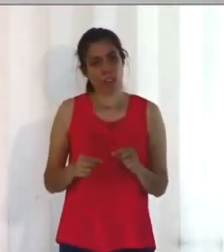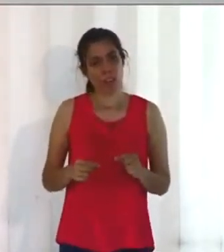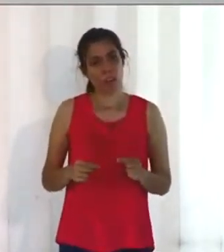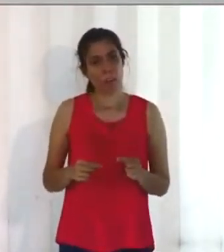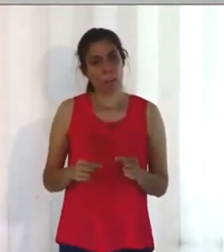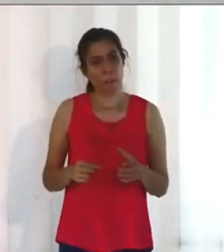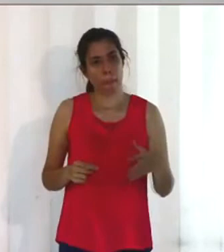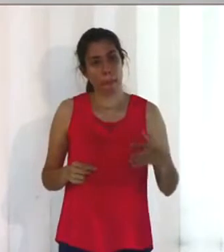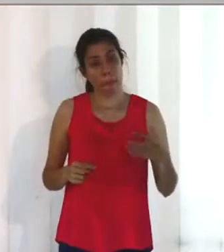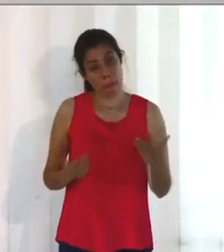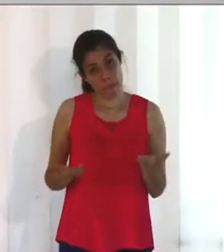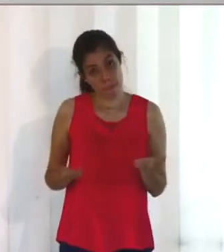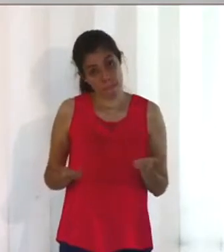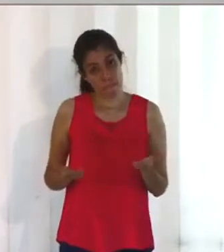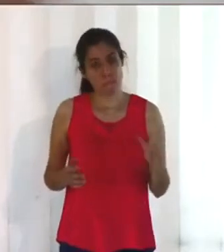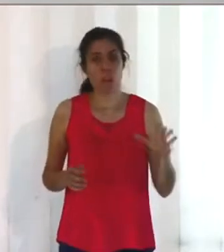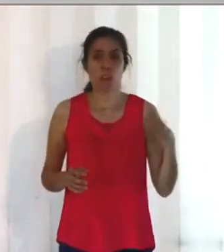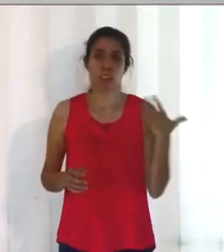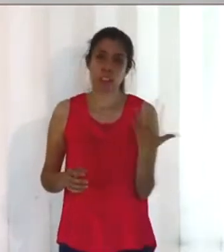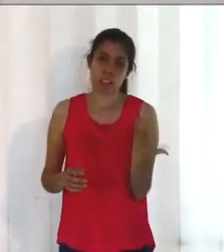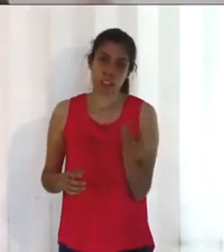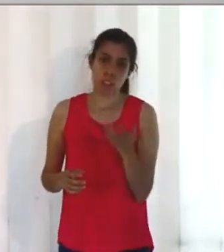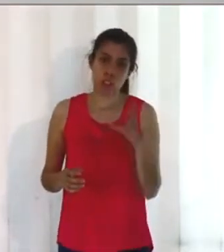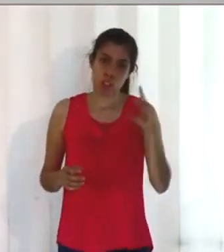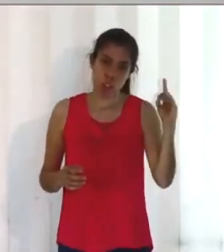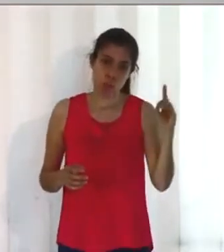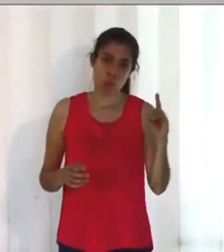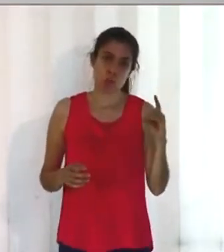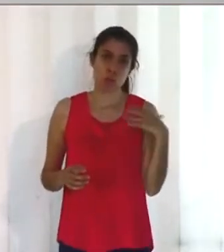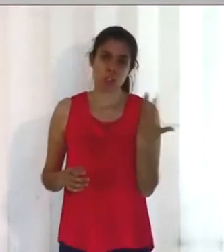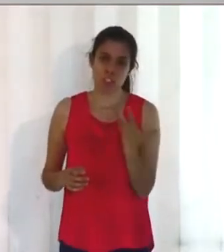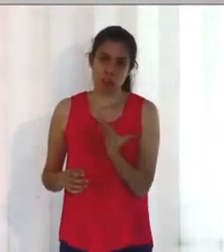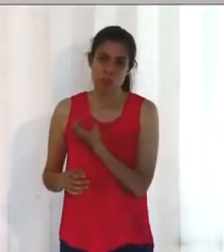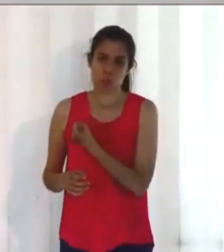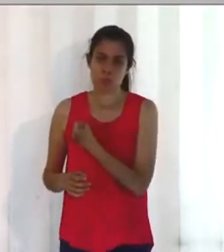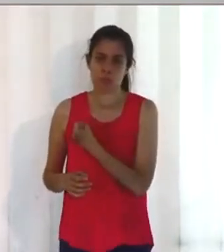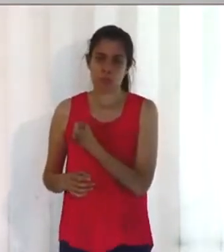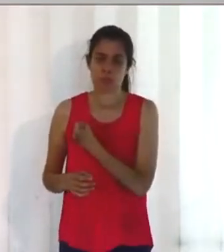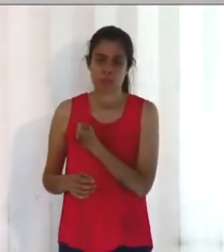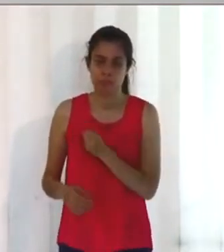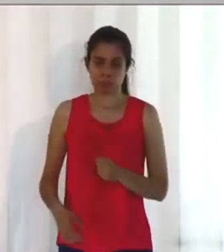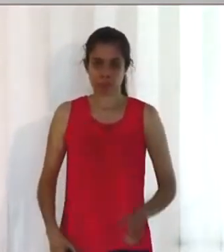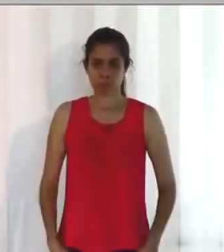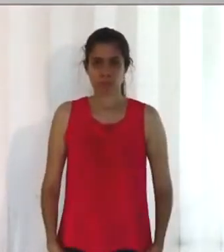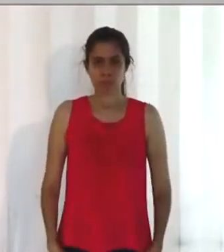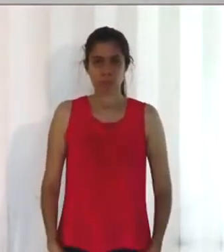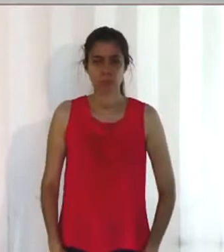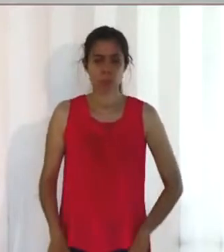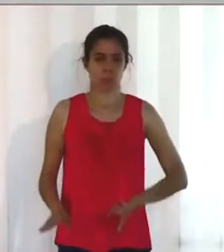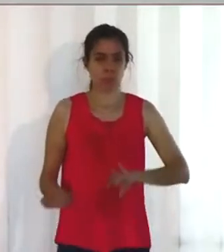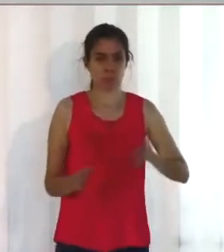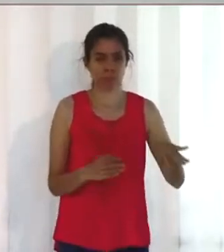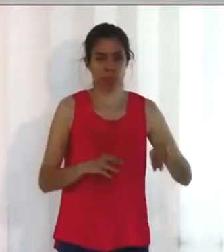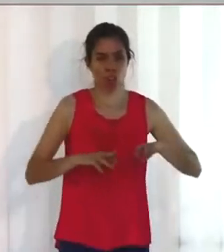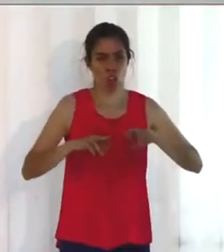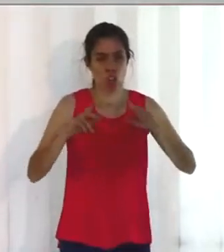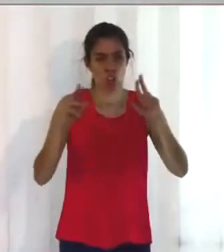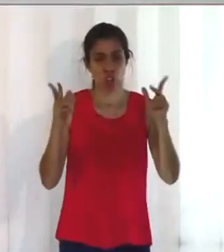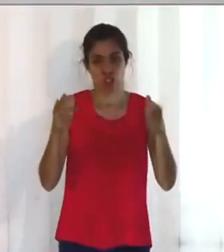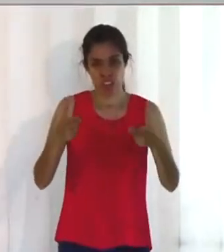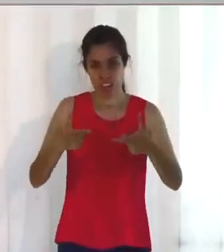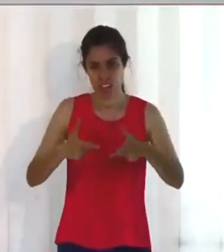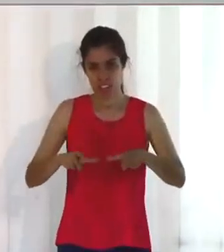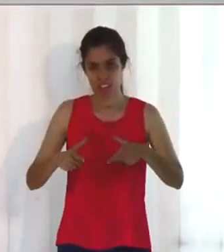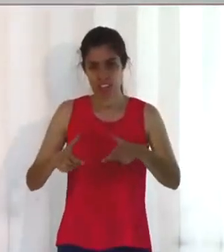Contexto de aprender com os tempos, história de Pompeia. Algumas outras cidades aprenderam a duras